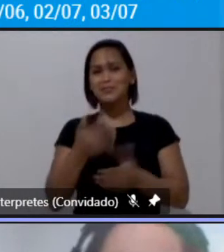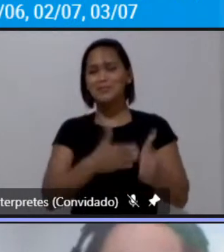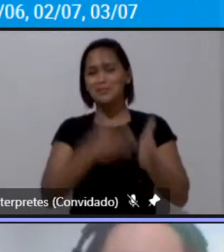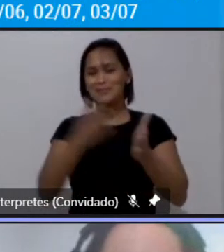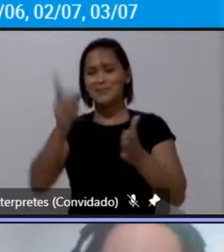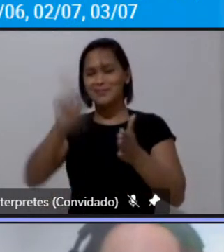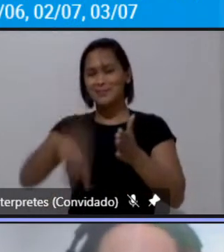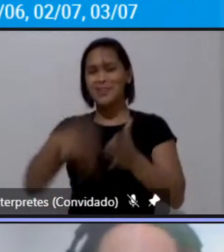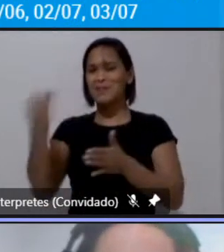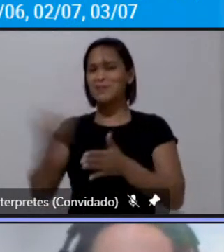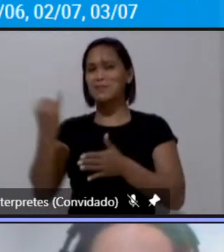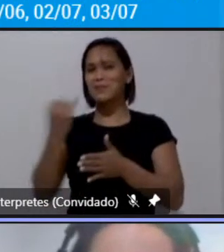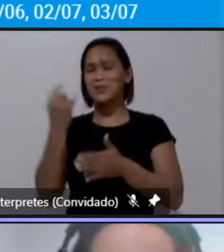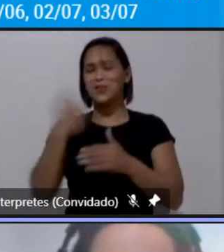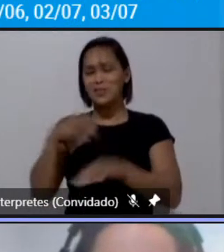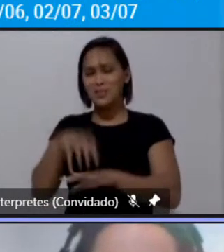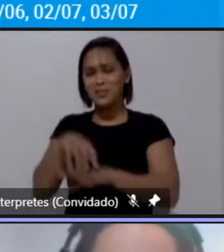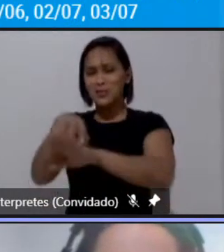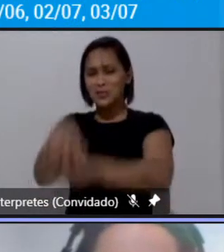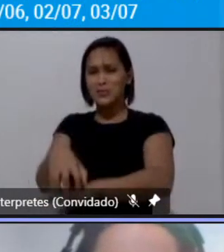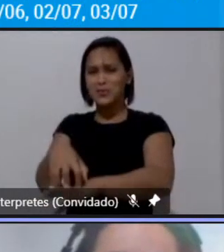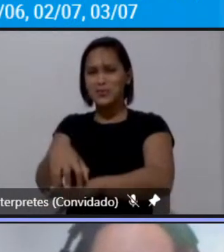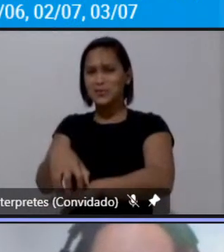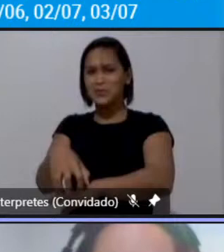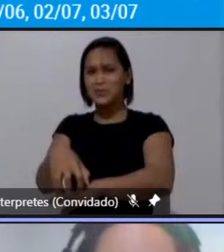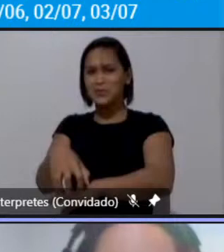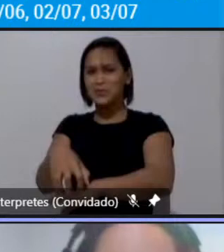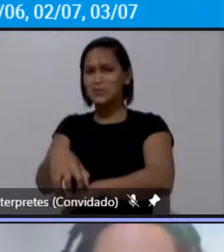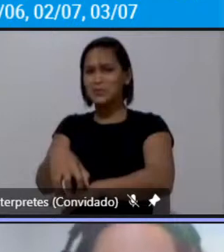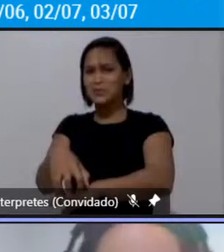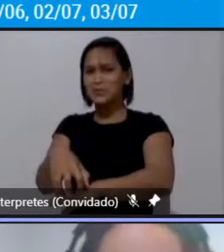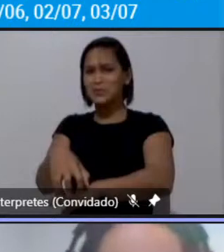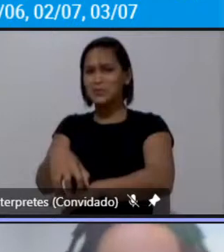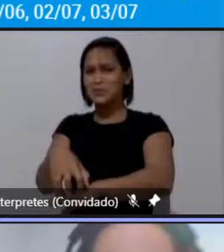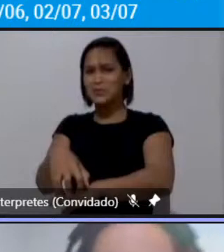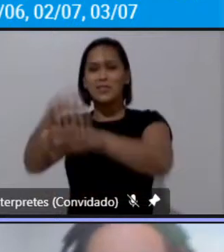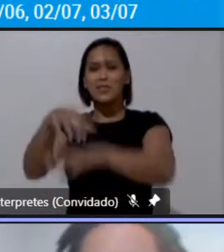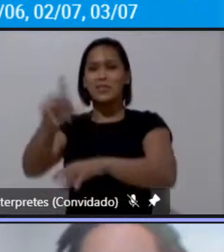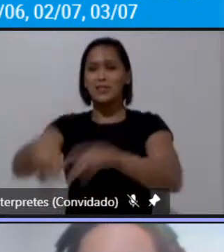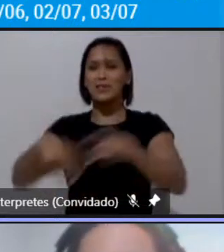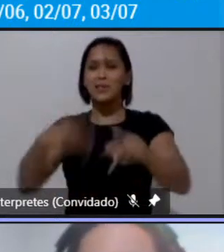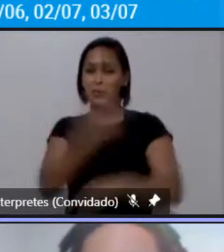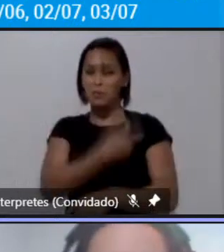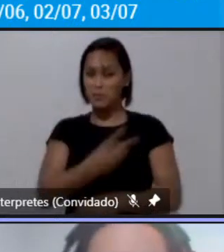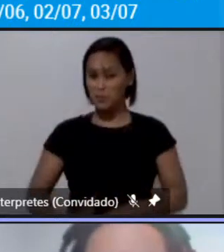relevante no transporte na gestão do transporte público